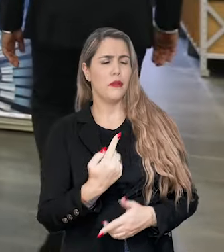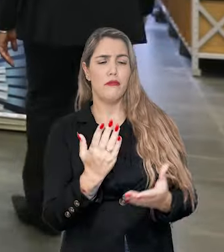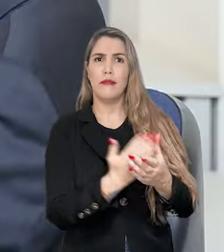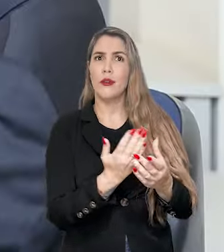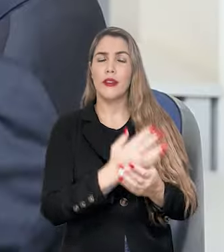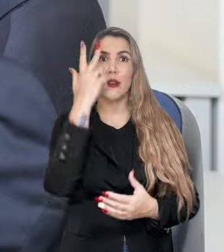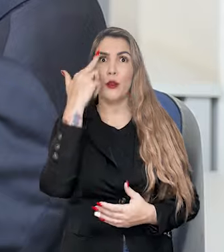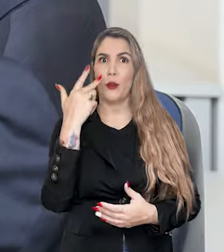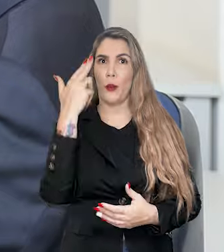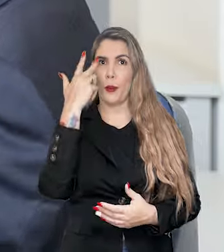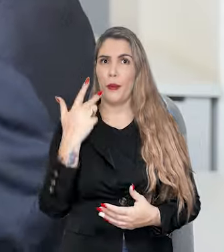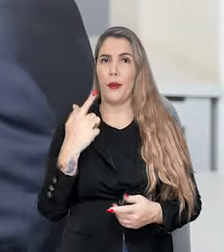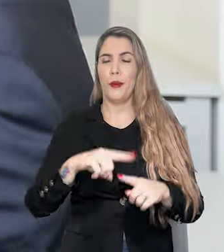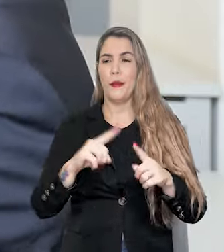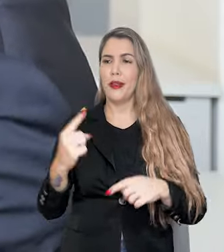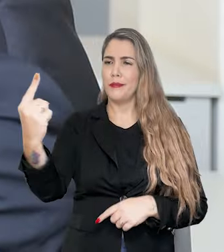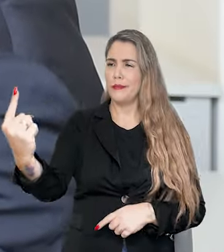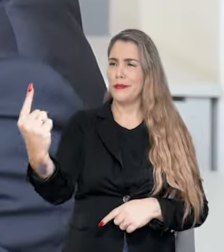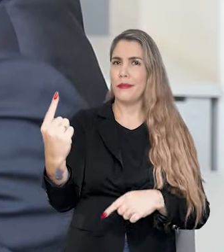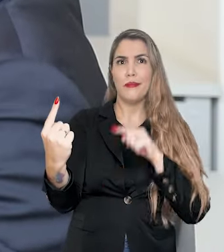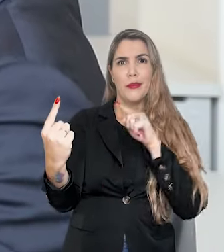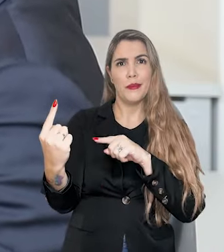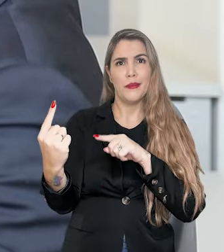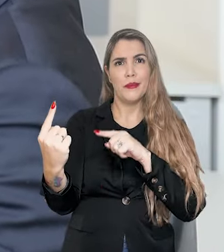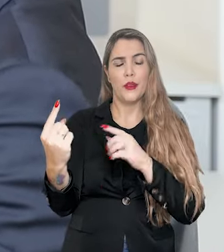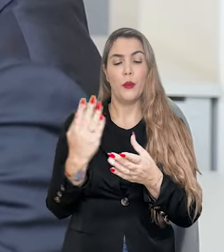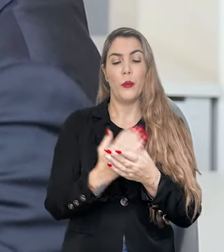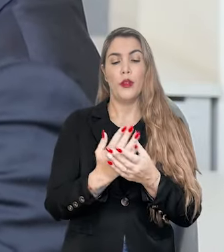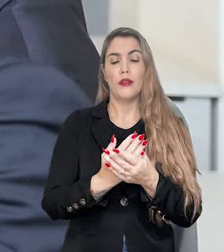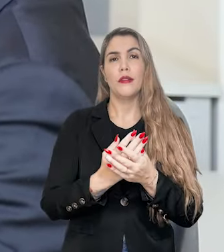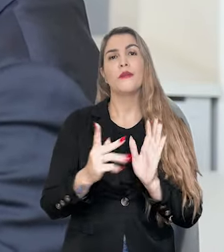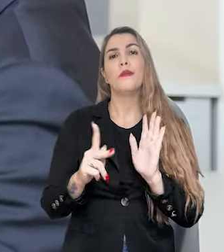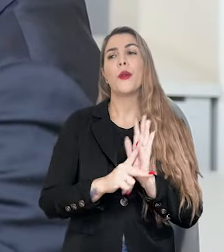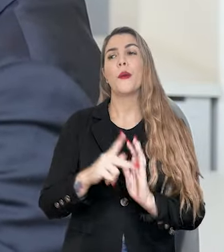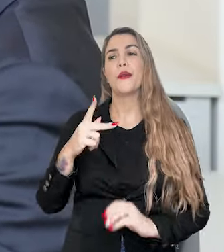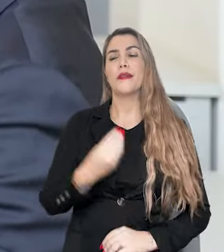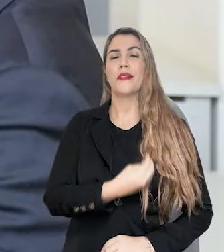mais um processo, mas para aquela